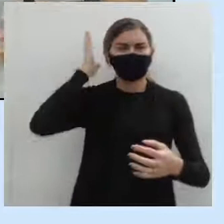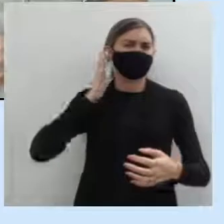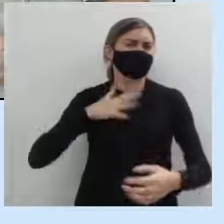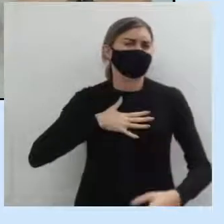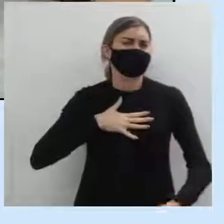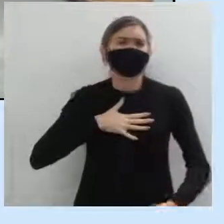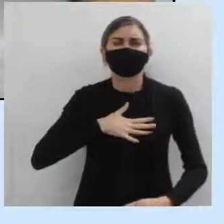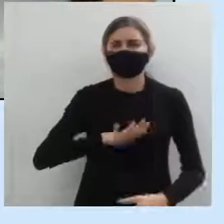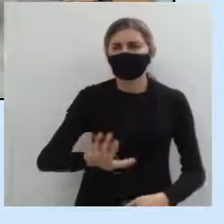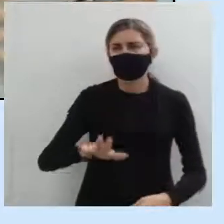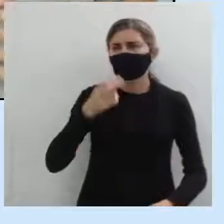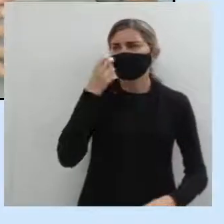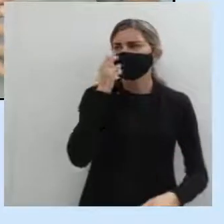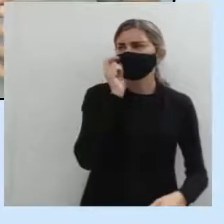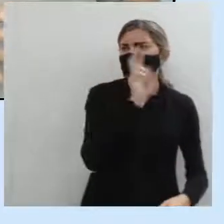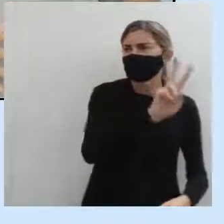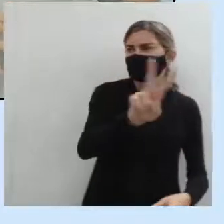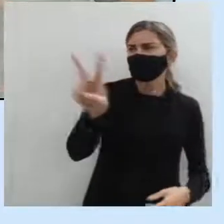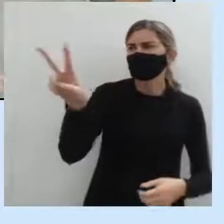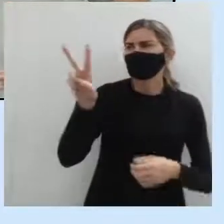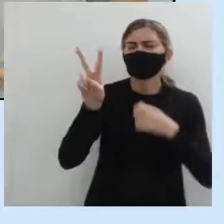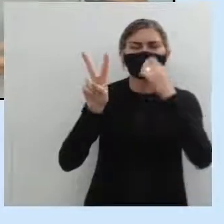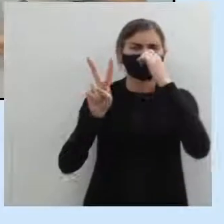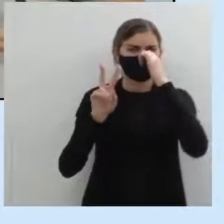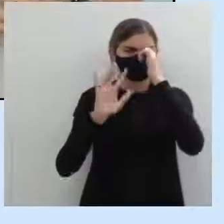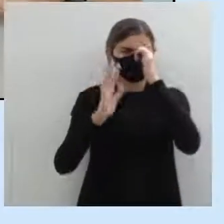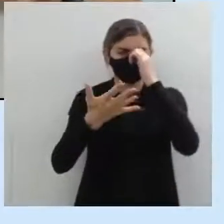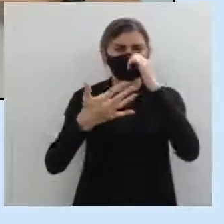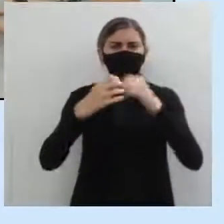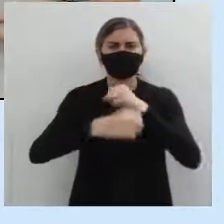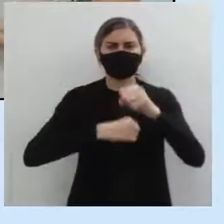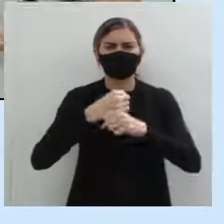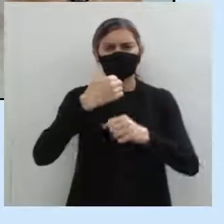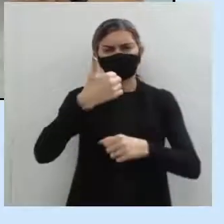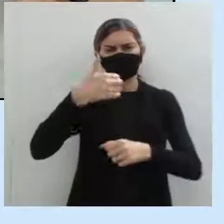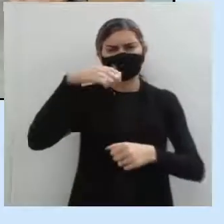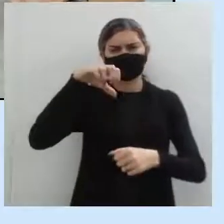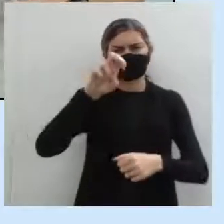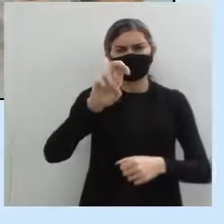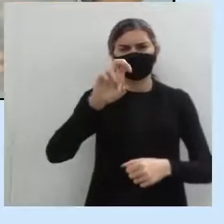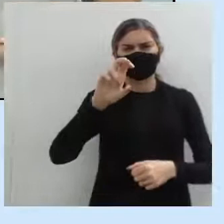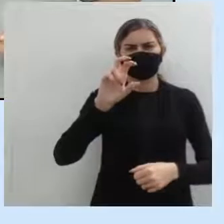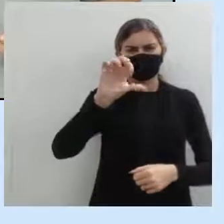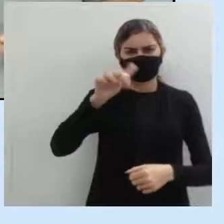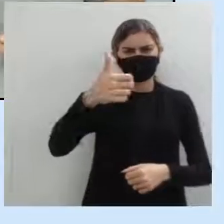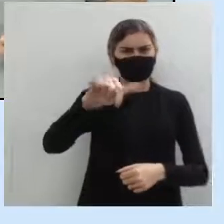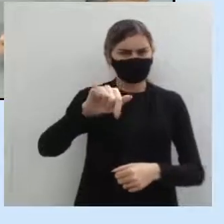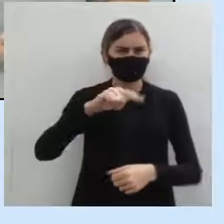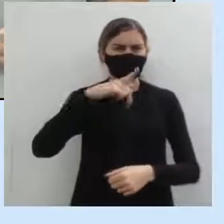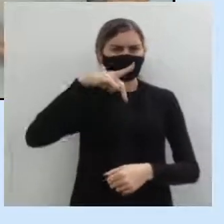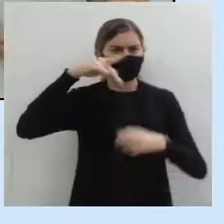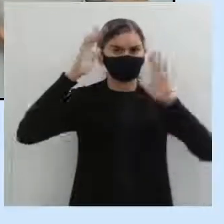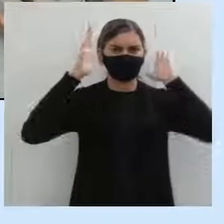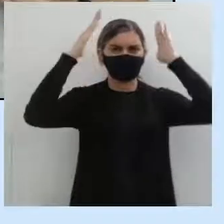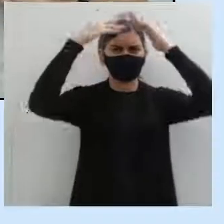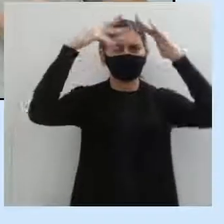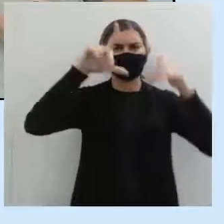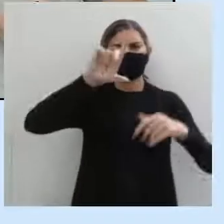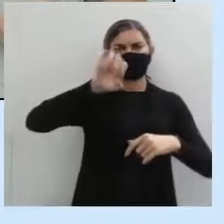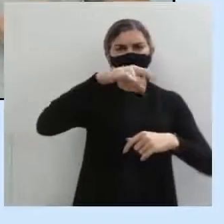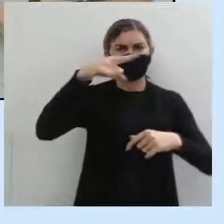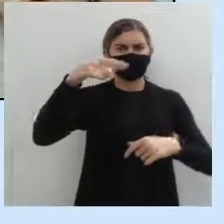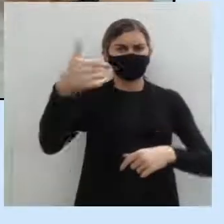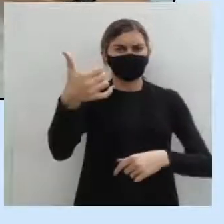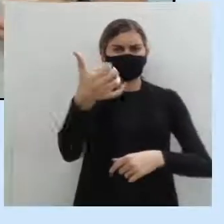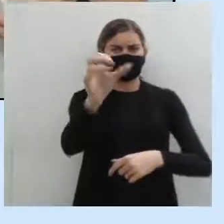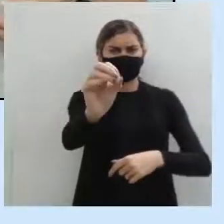um pouco do que viu. Já no ano de 1517, o Papa da época, Leão X,